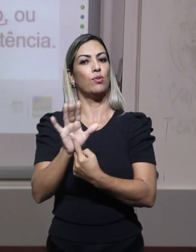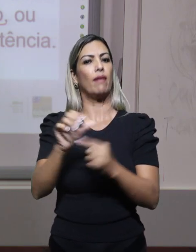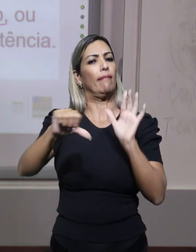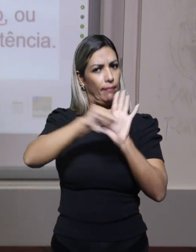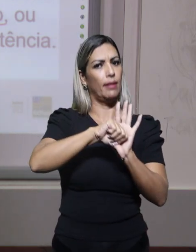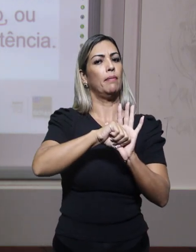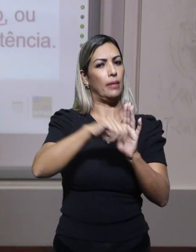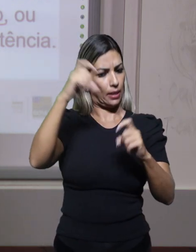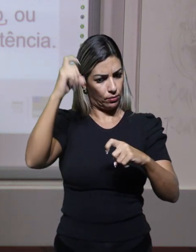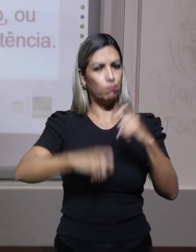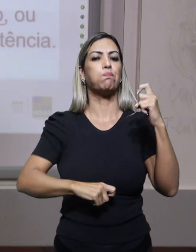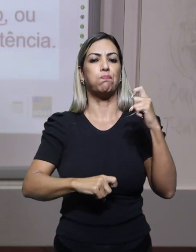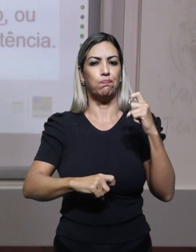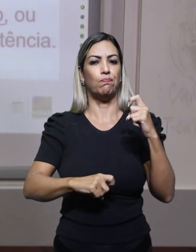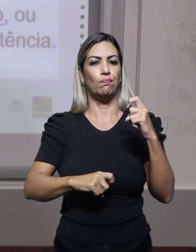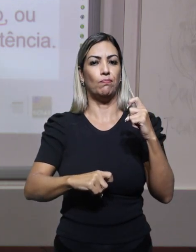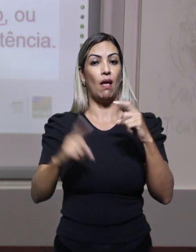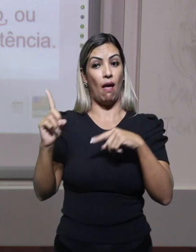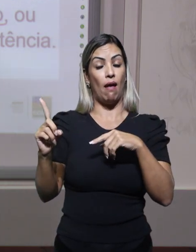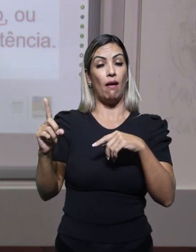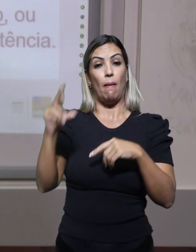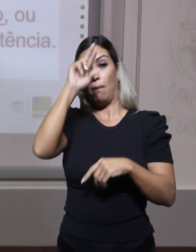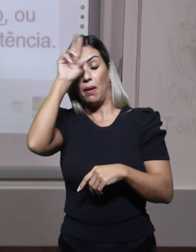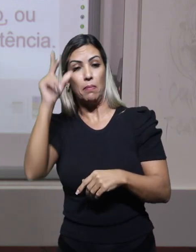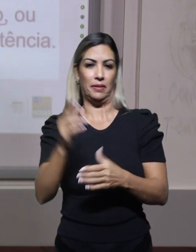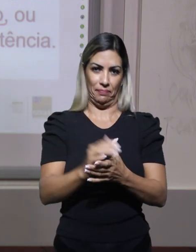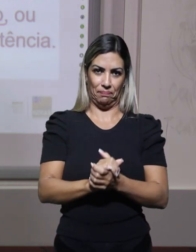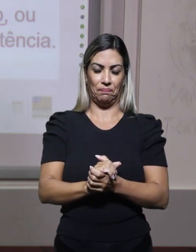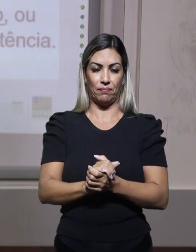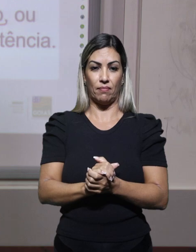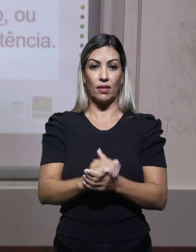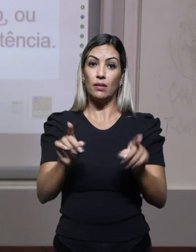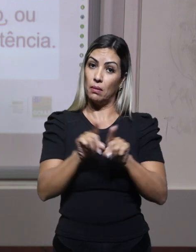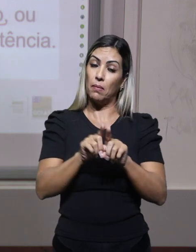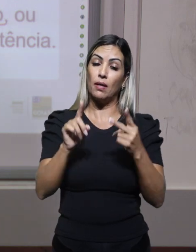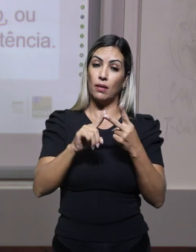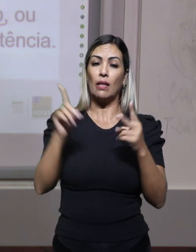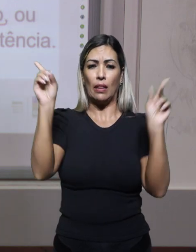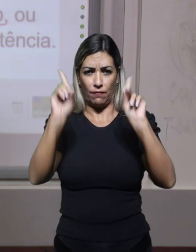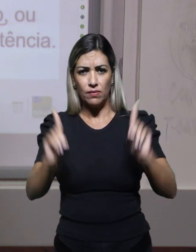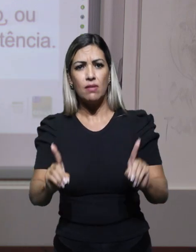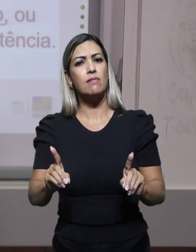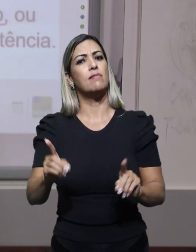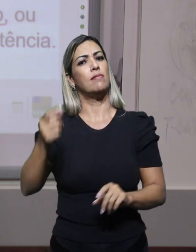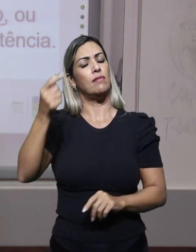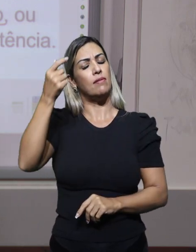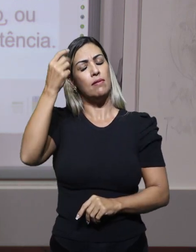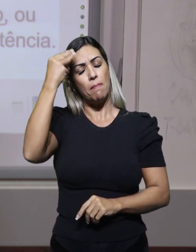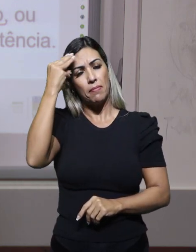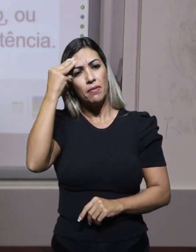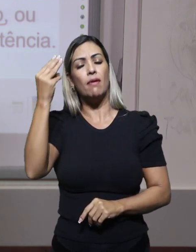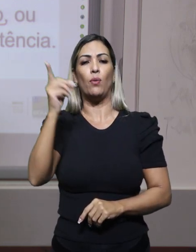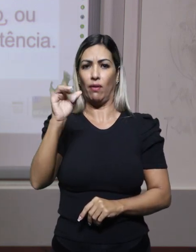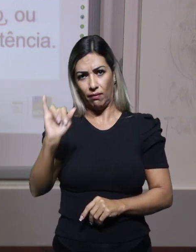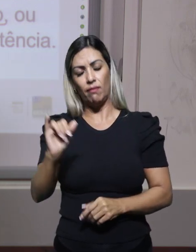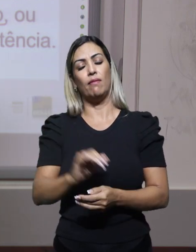considerado um crime de estupro de vulnerável. Ou então, pela deficiência mental que essa pessoa tem, se